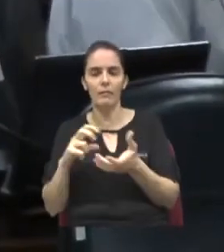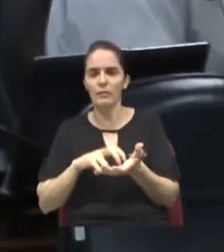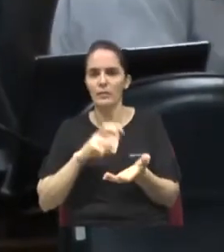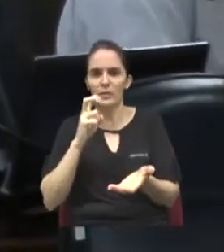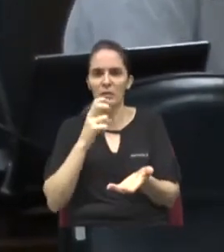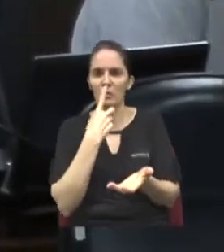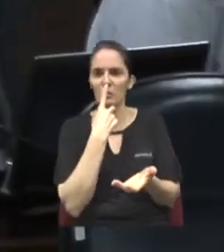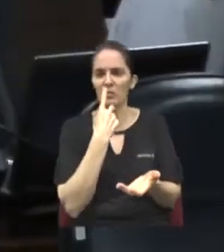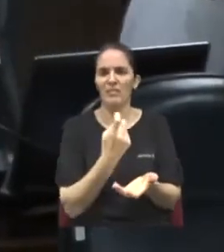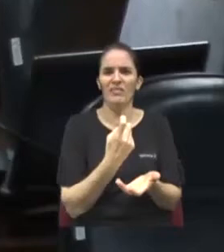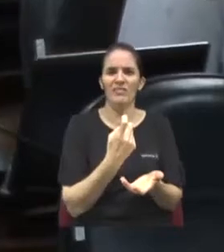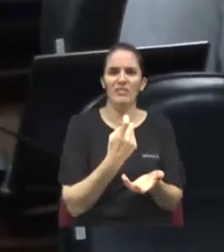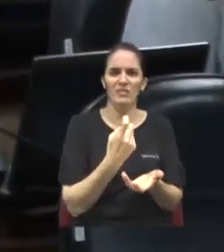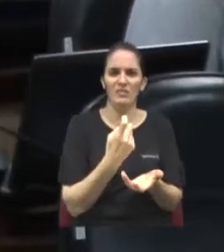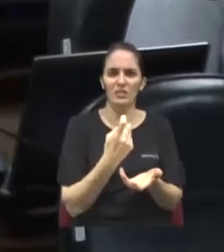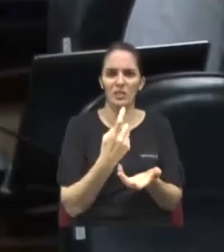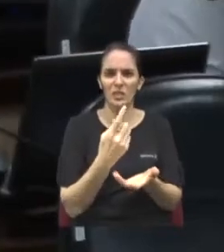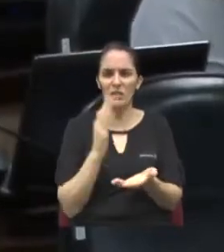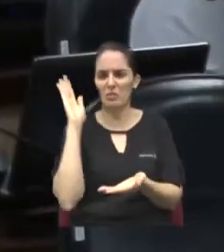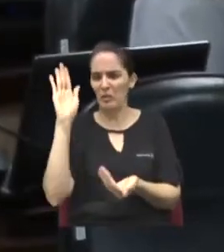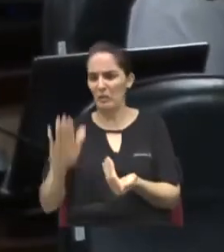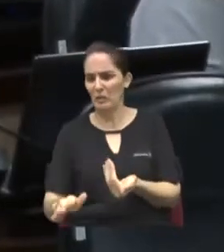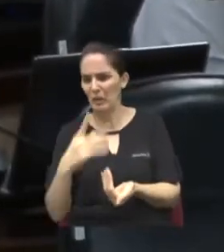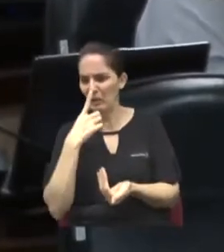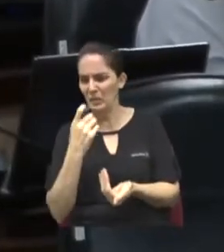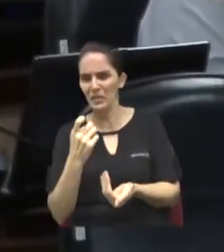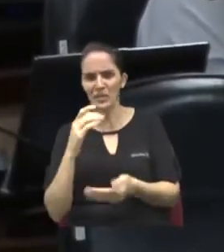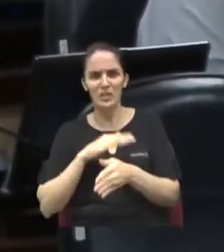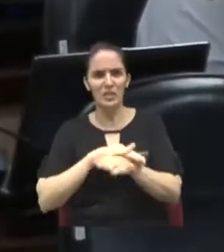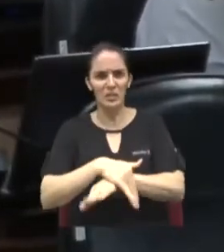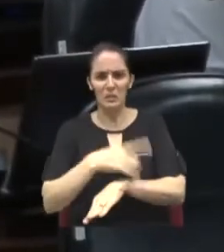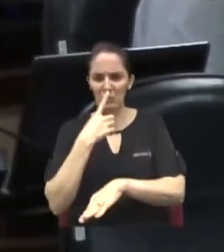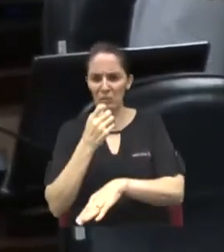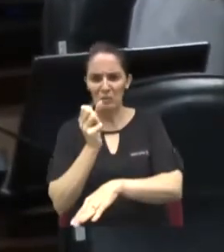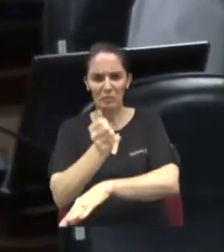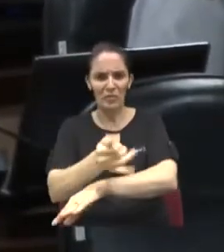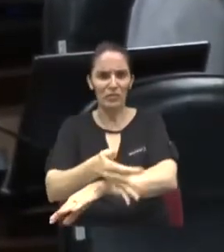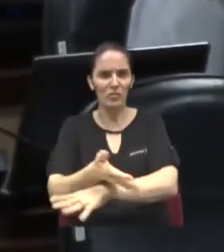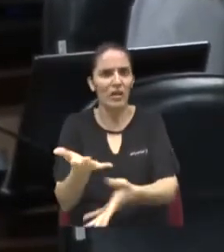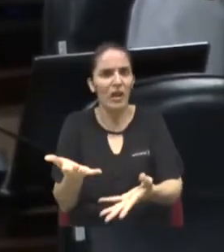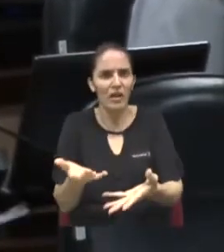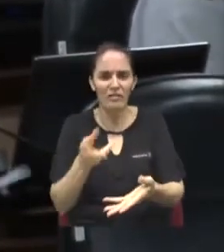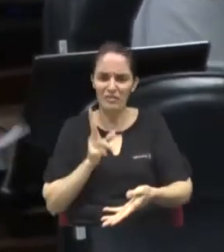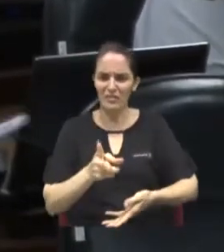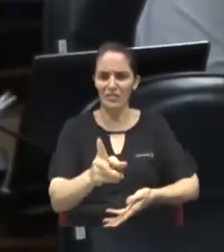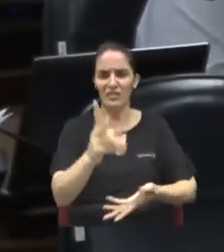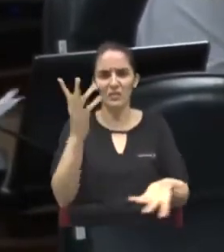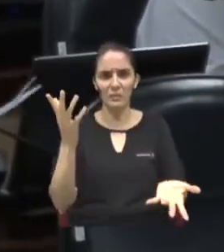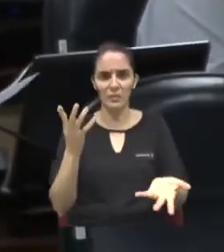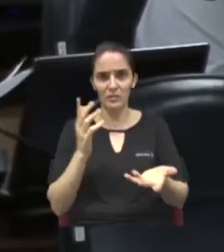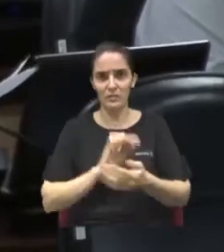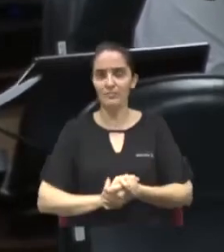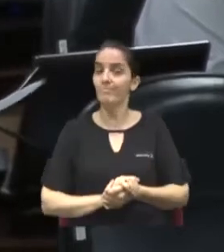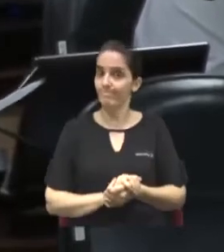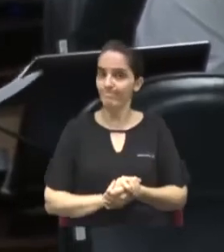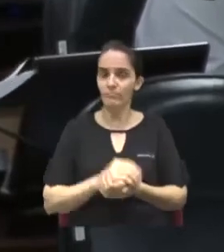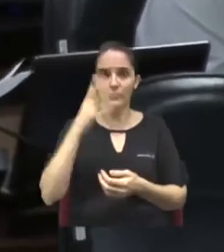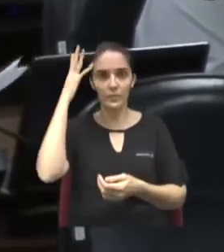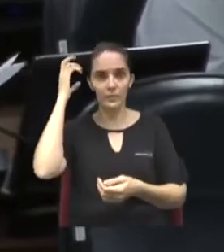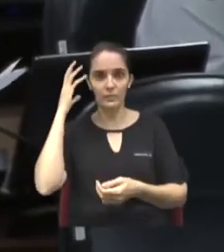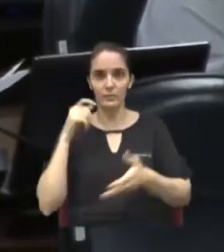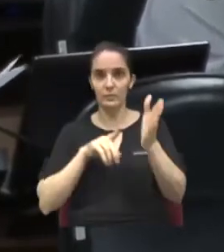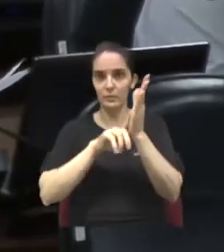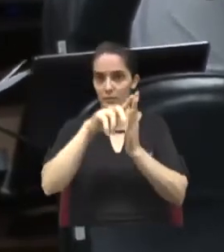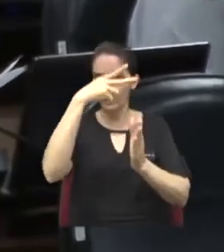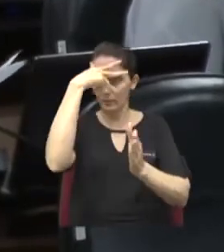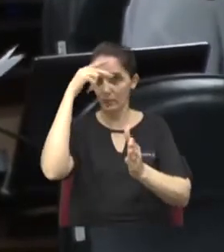tem cheiro ruim, à tarde, à noite, de madrugada, o tempo inteiro. E eu fiz um requerimento,